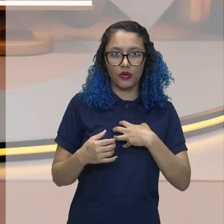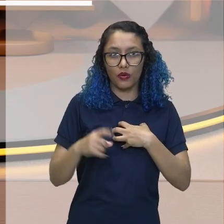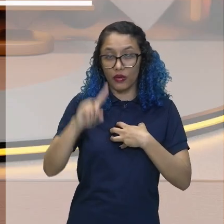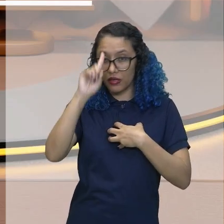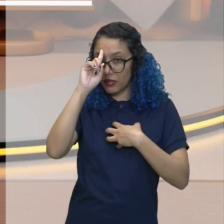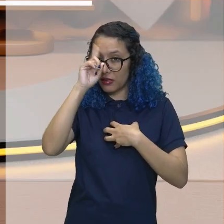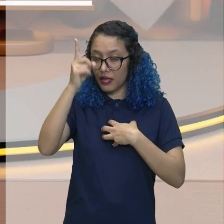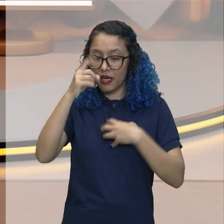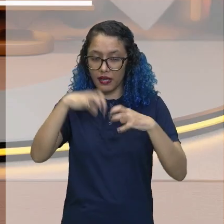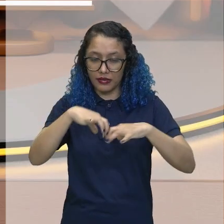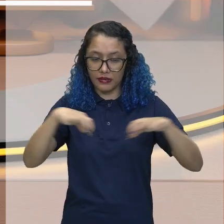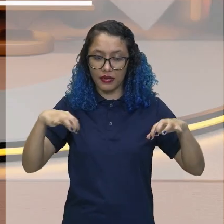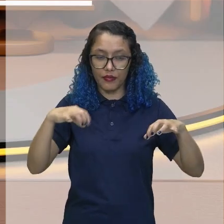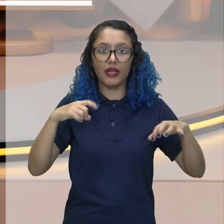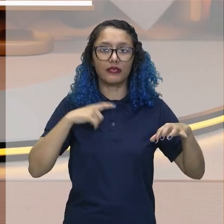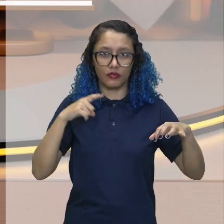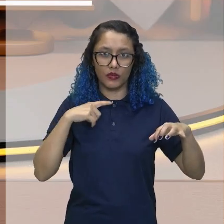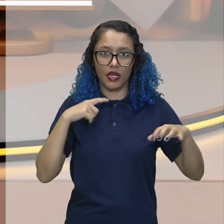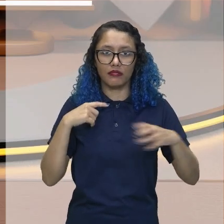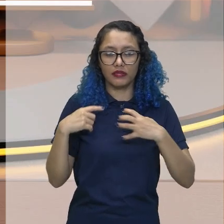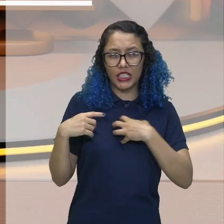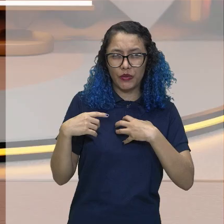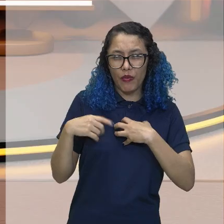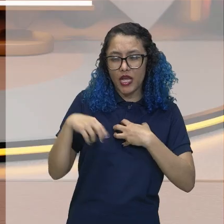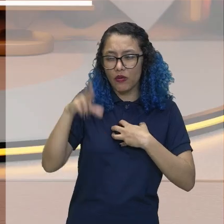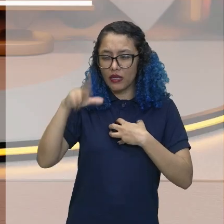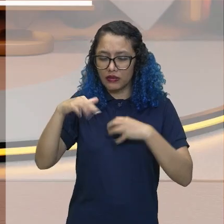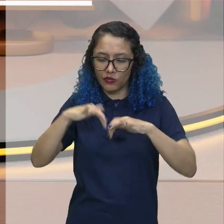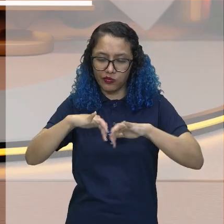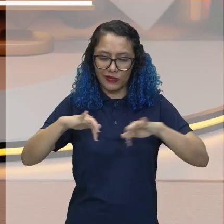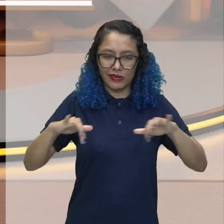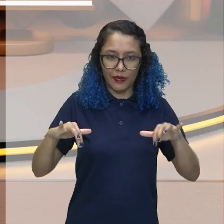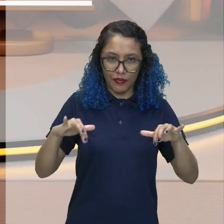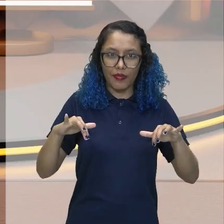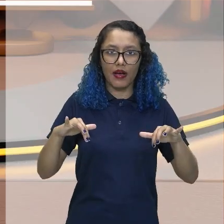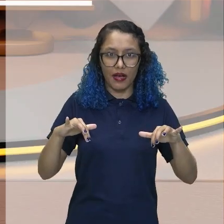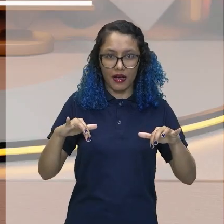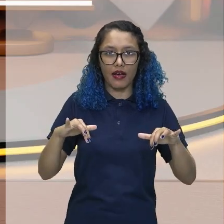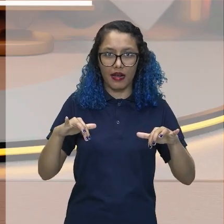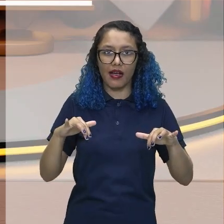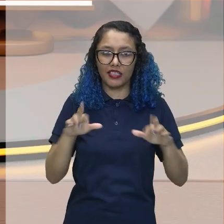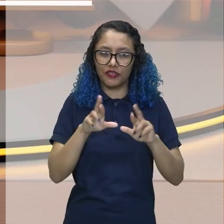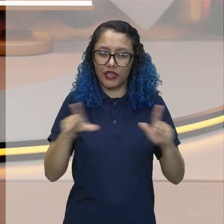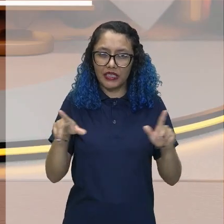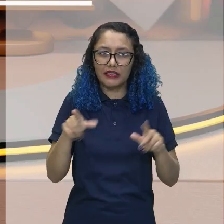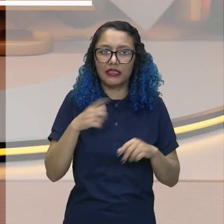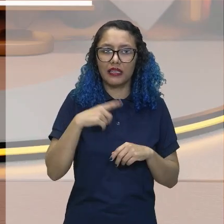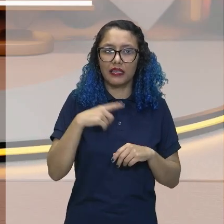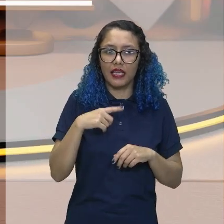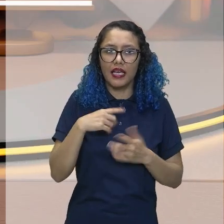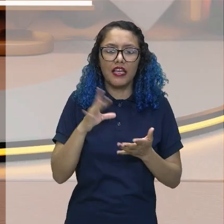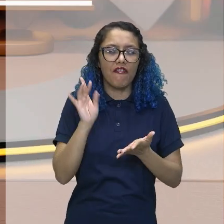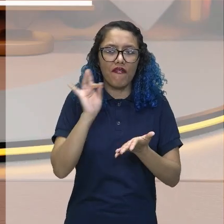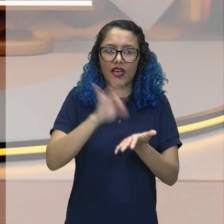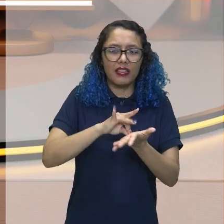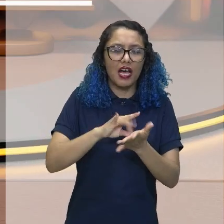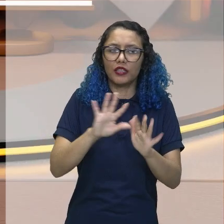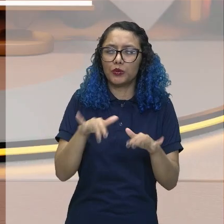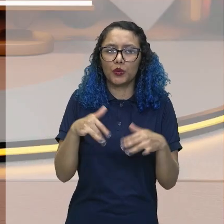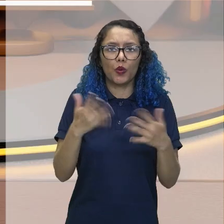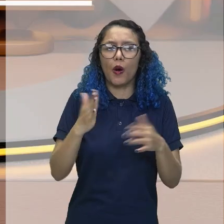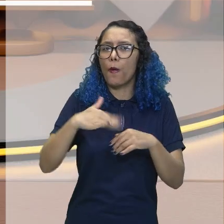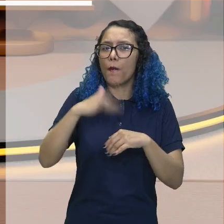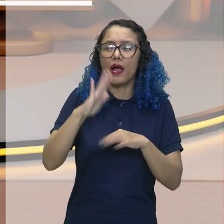o que é razão, né? Então, a diferença entre esses dois mundos e o que é mais verdadeiro é